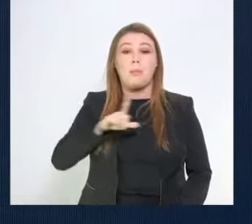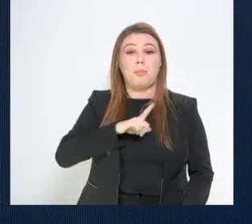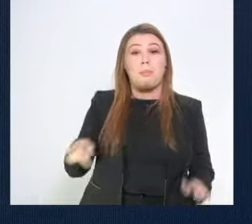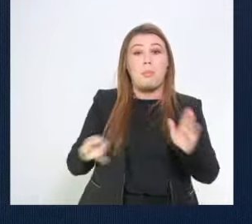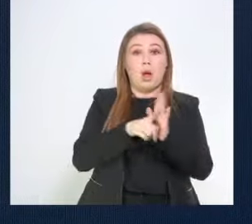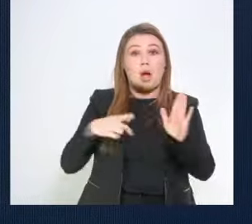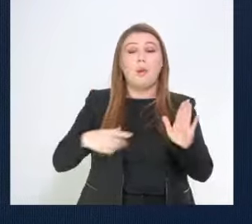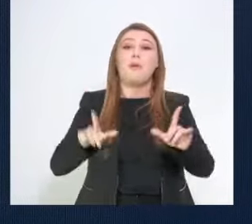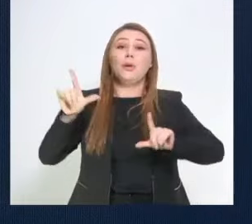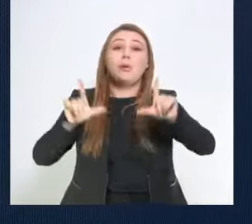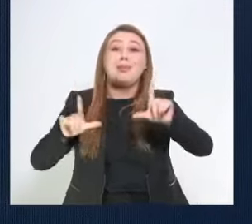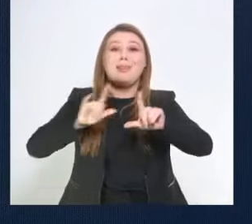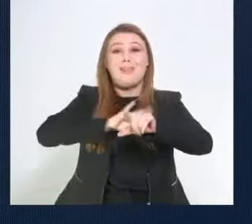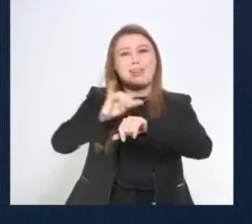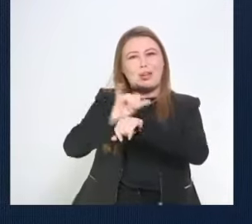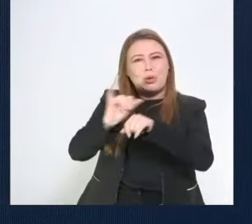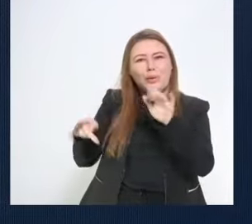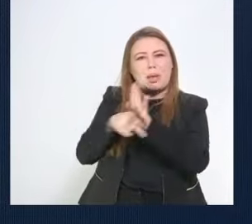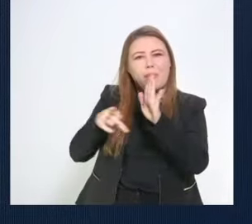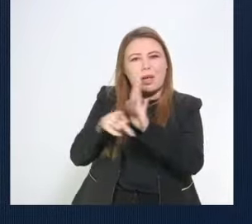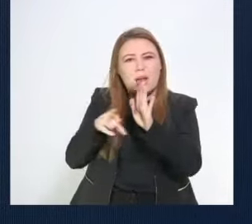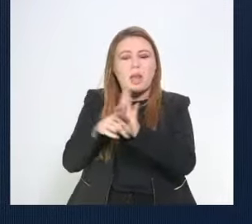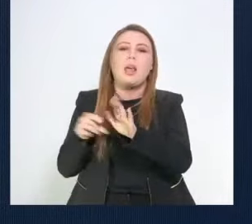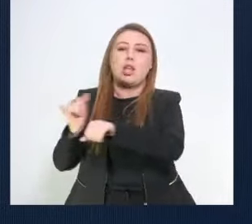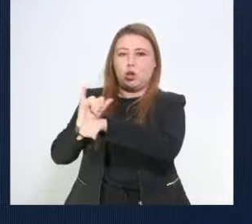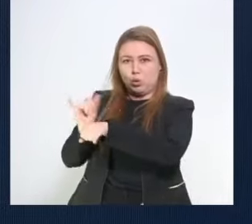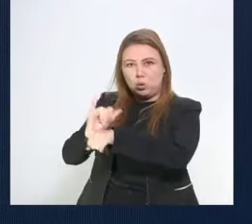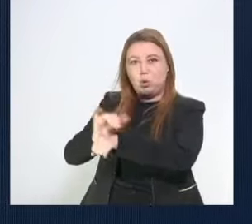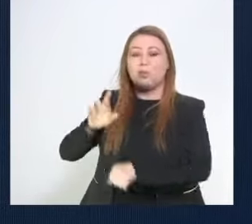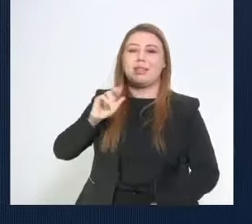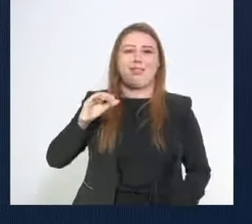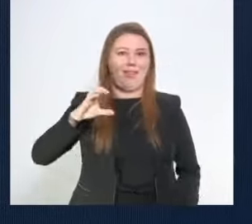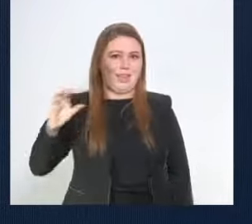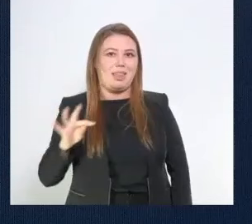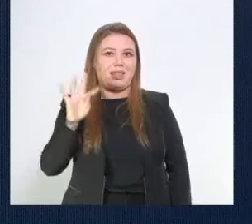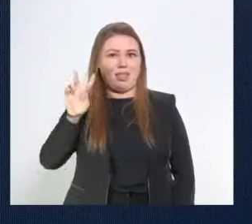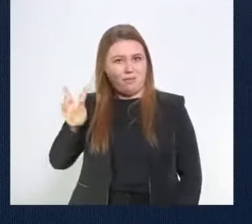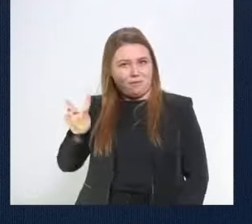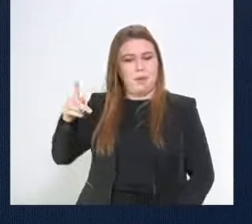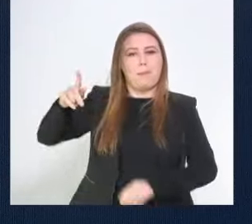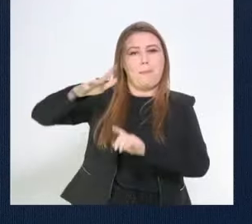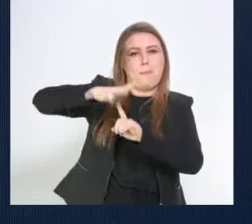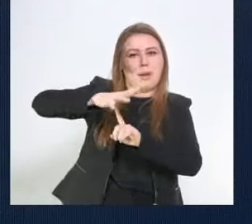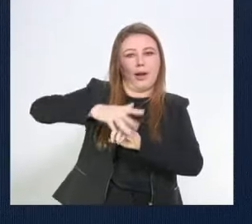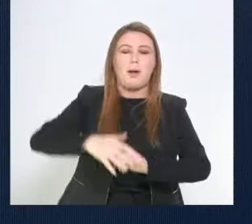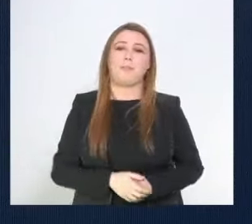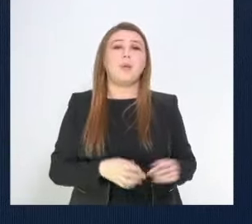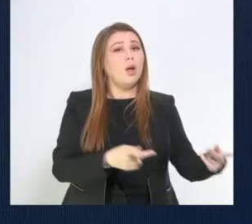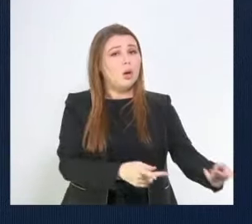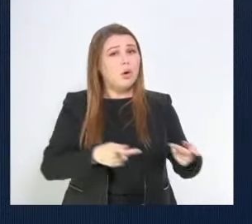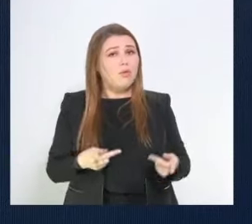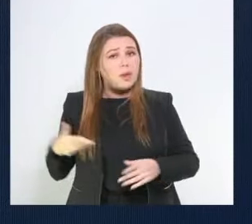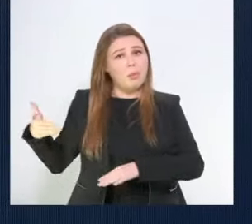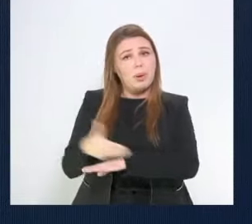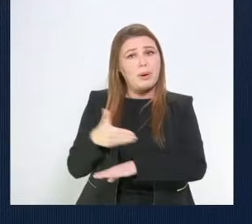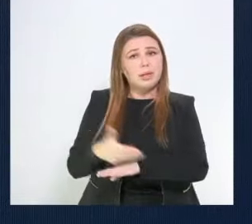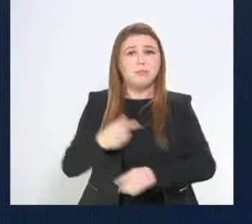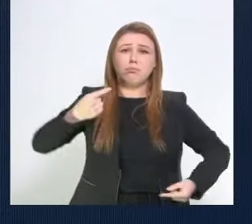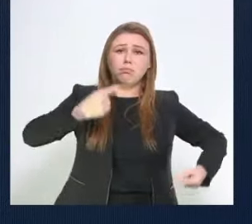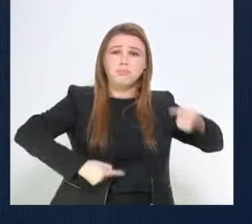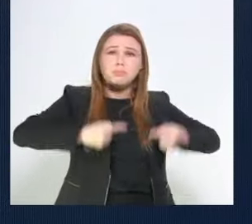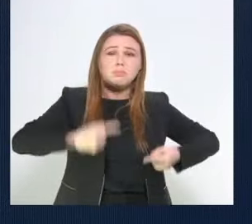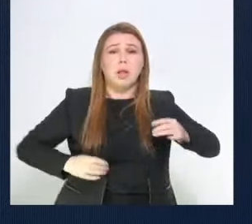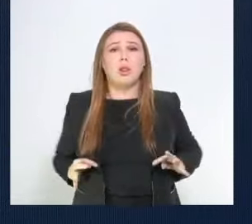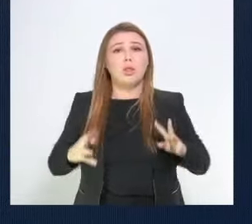portal ric.com.br e no canal do YouTube da RIC TV Paraná. Foram convidados para participar deste debate todos